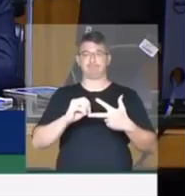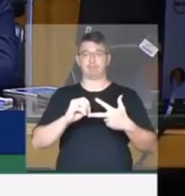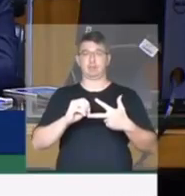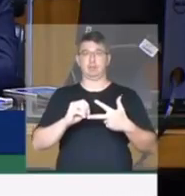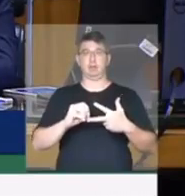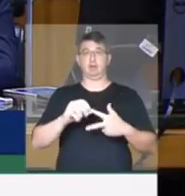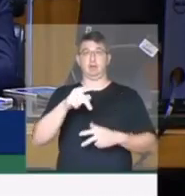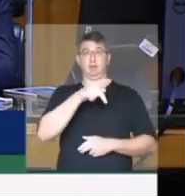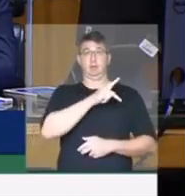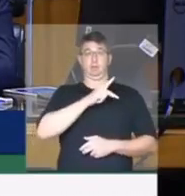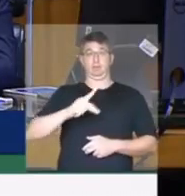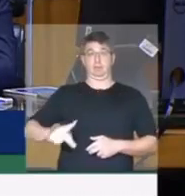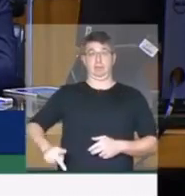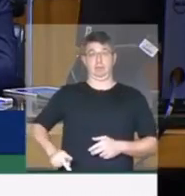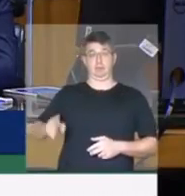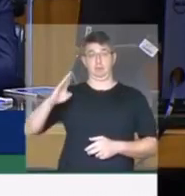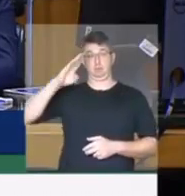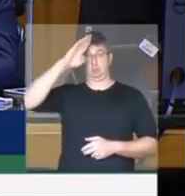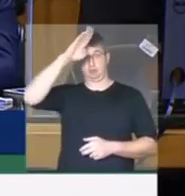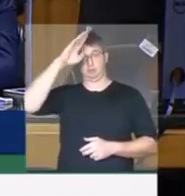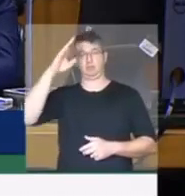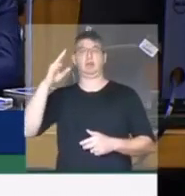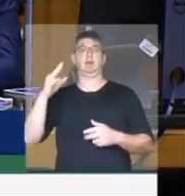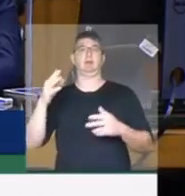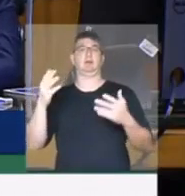atual presidente da República ficou de